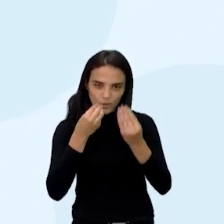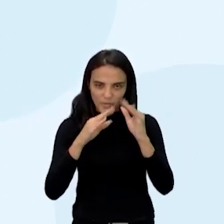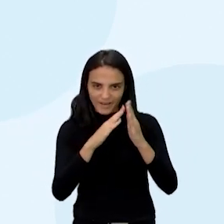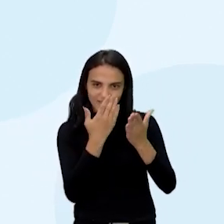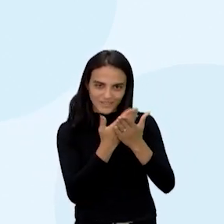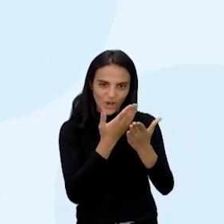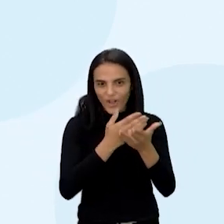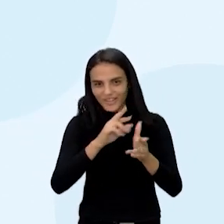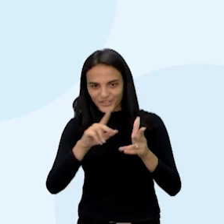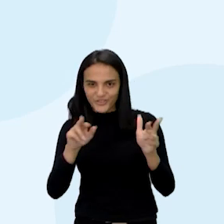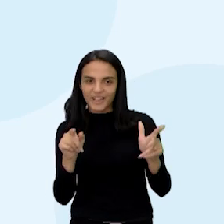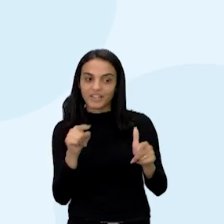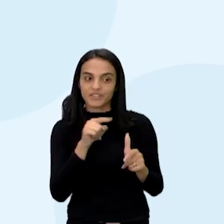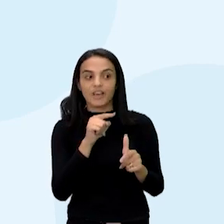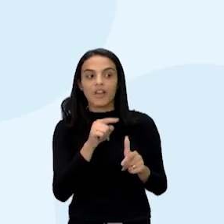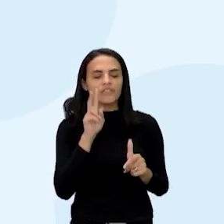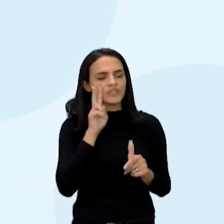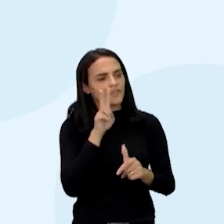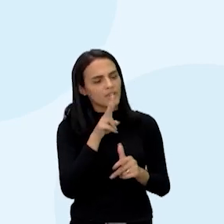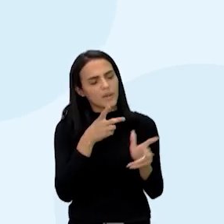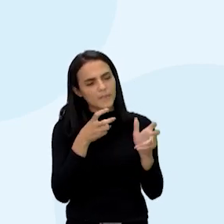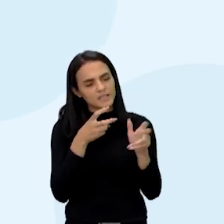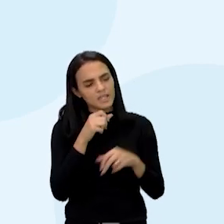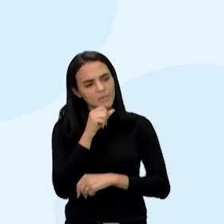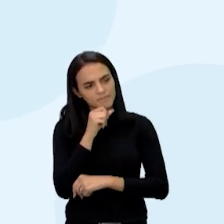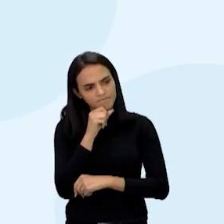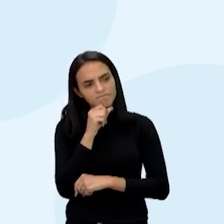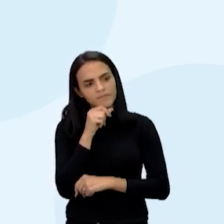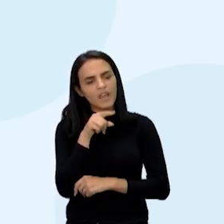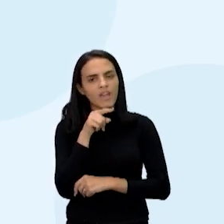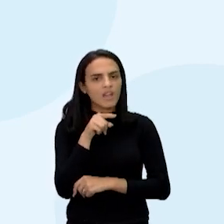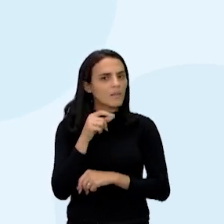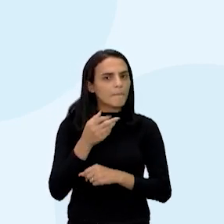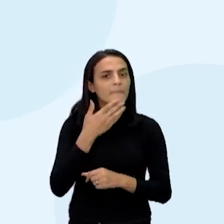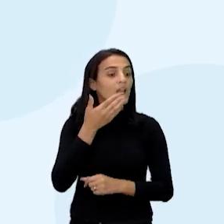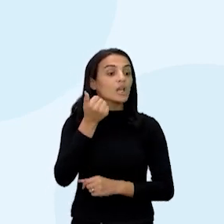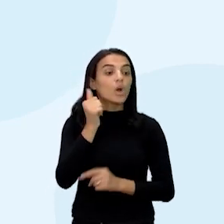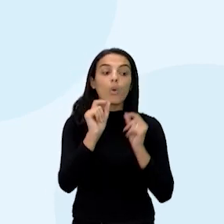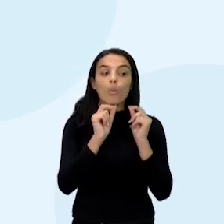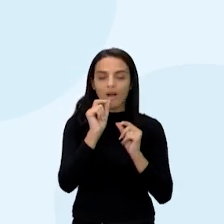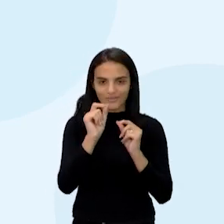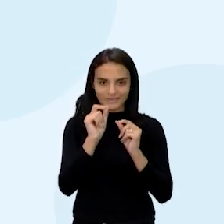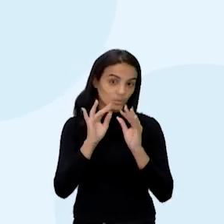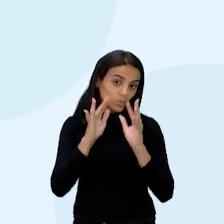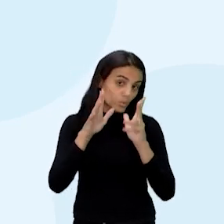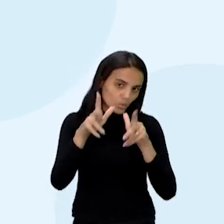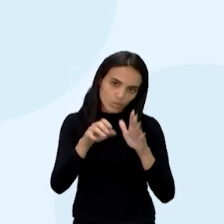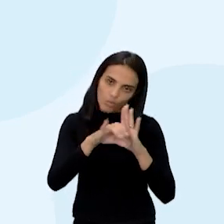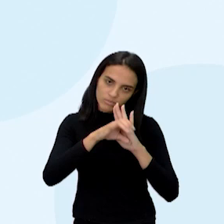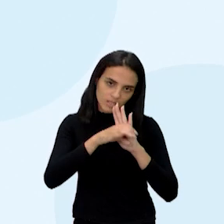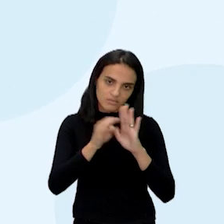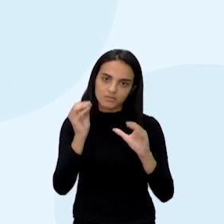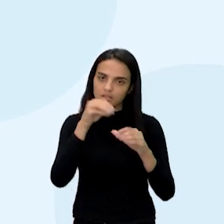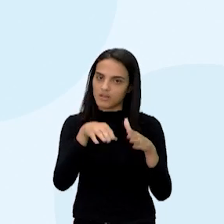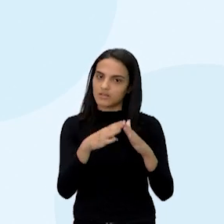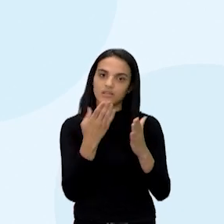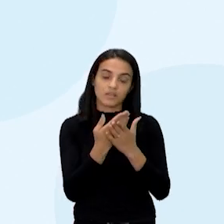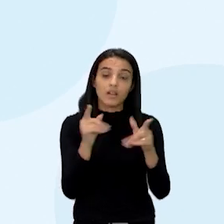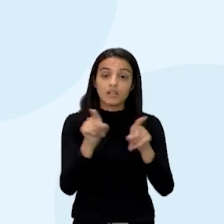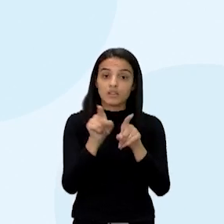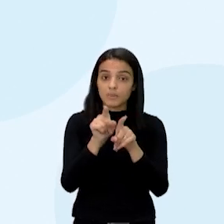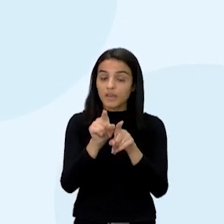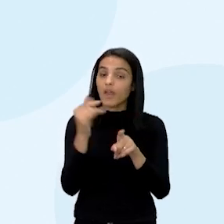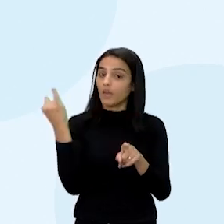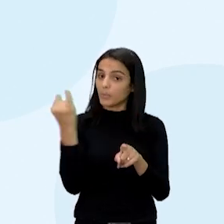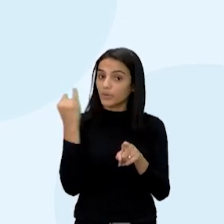disciplina específica. Então, ele tem que ser observado em todo o contexto da sala de aula. É muito importante que a família